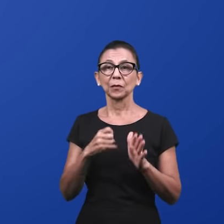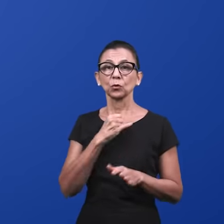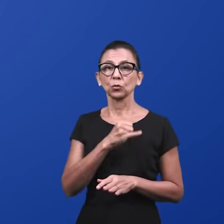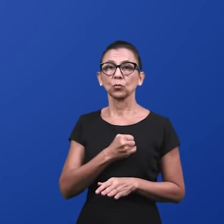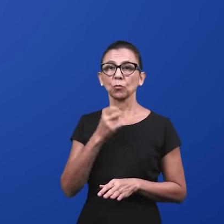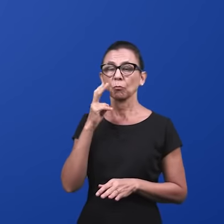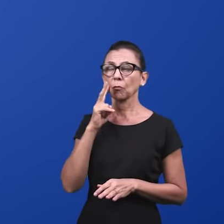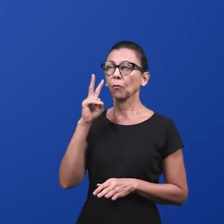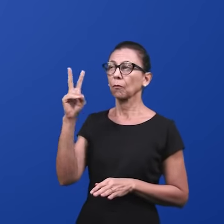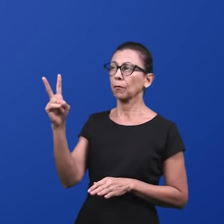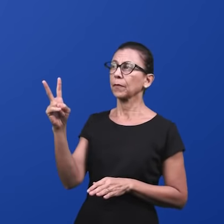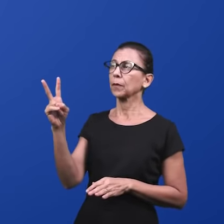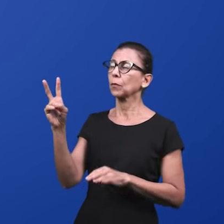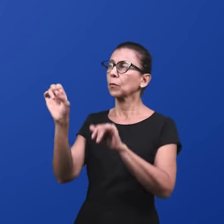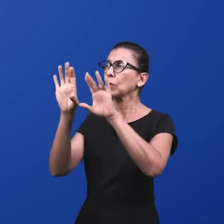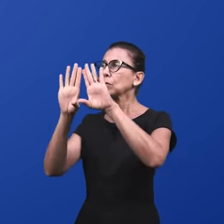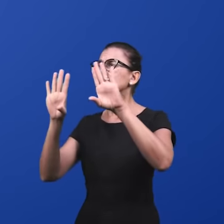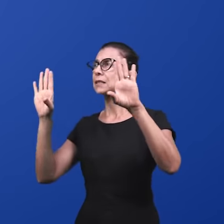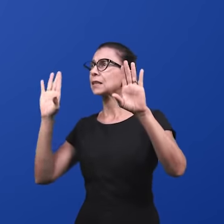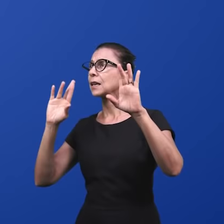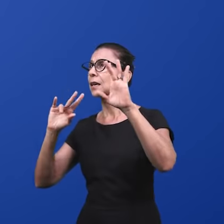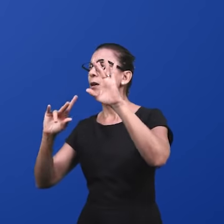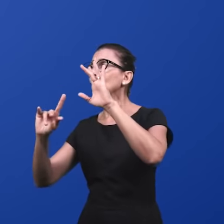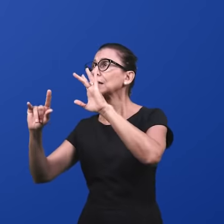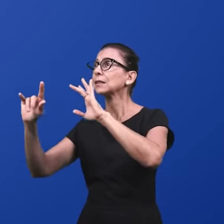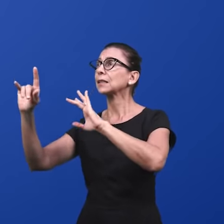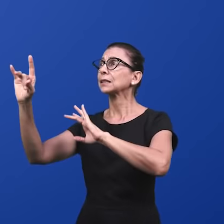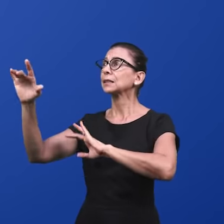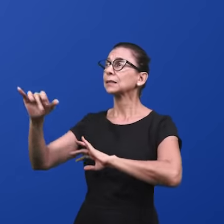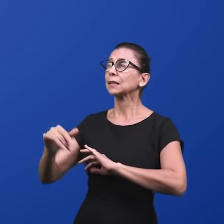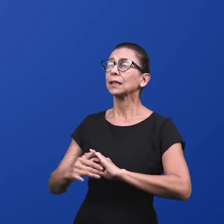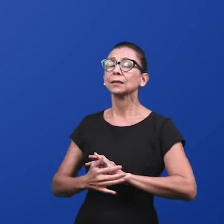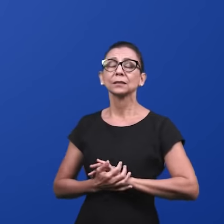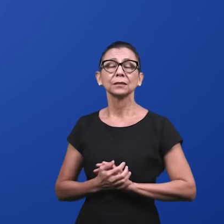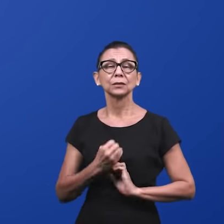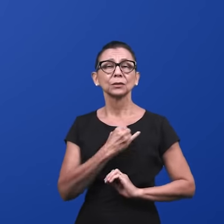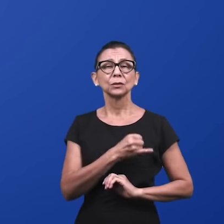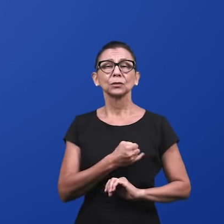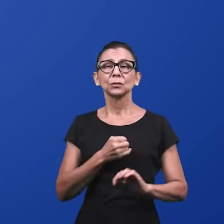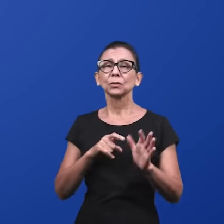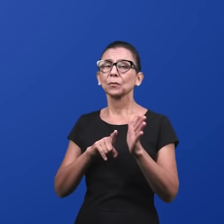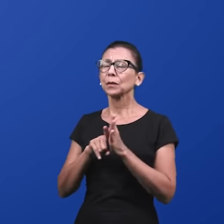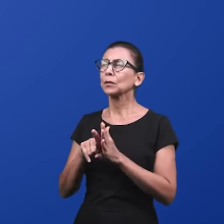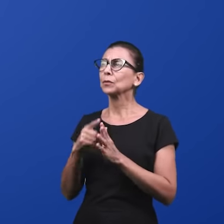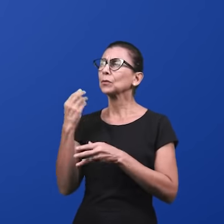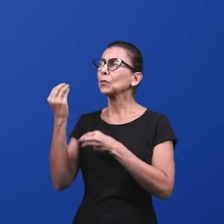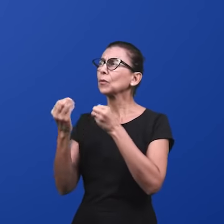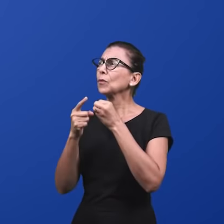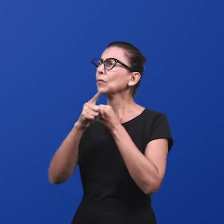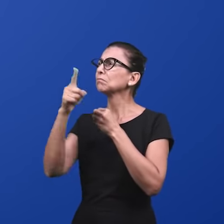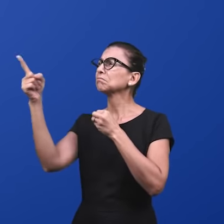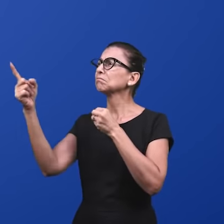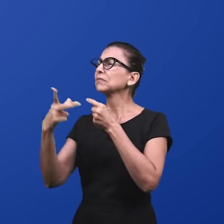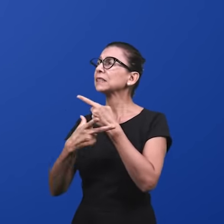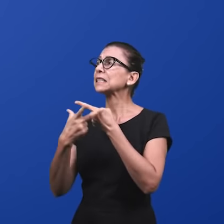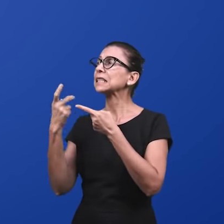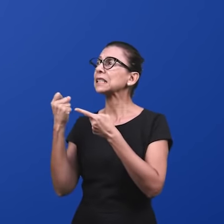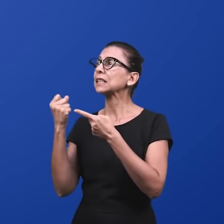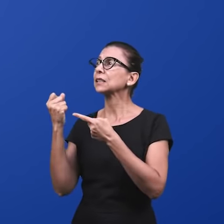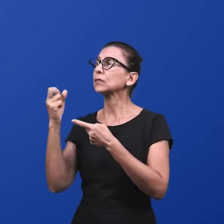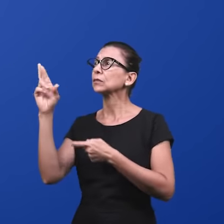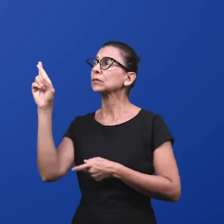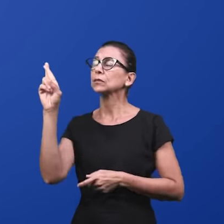nossas vidas ali, e ele pergunta, ele questiona o Senhor, né? Mas como que eles venceram? E o